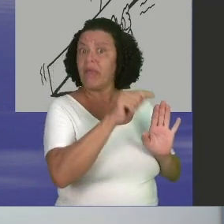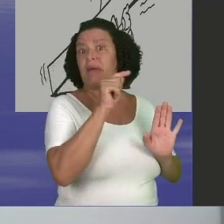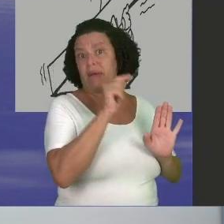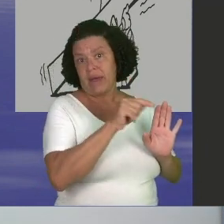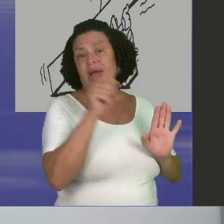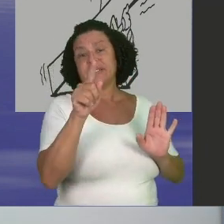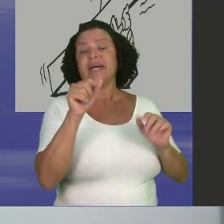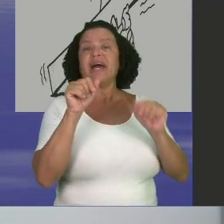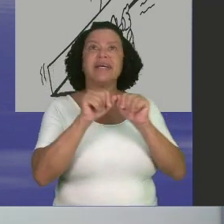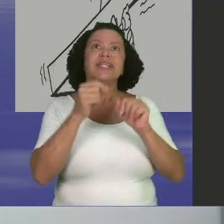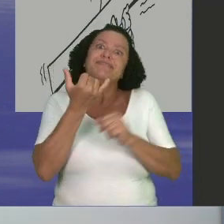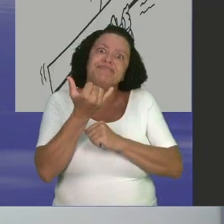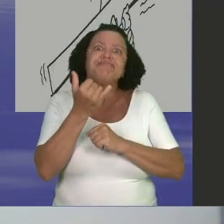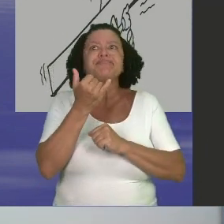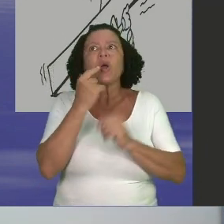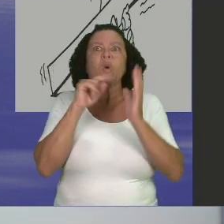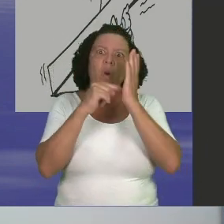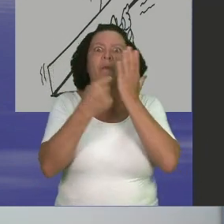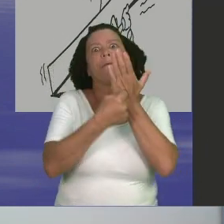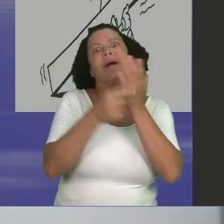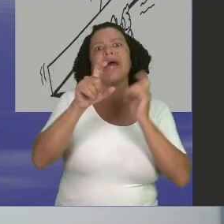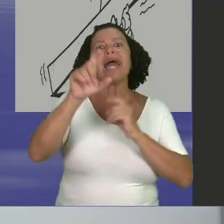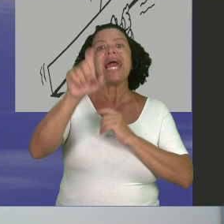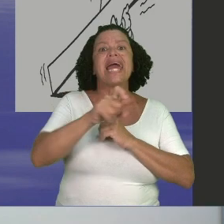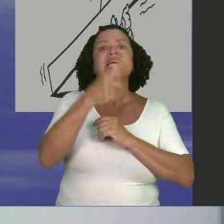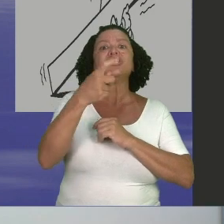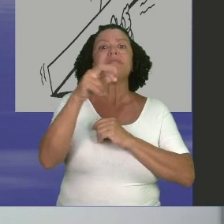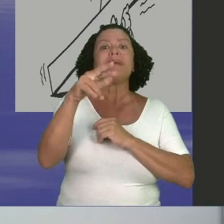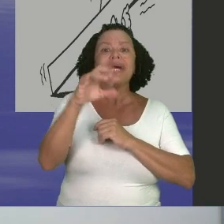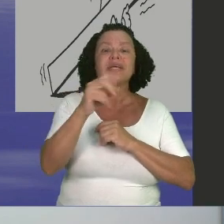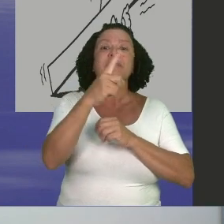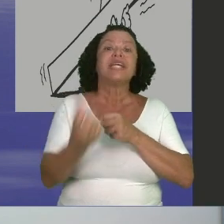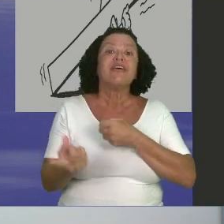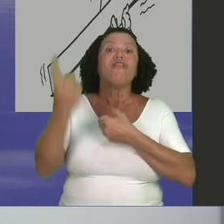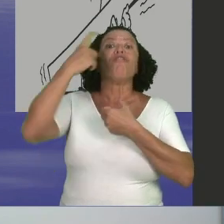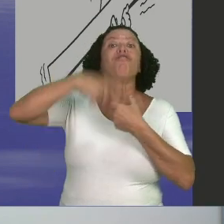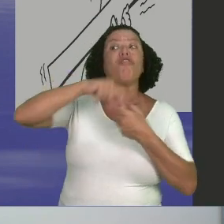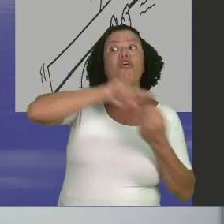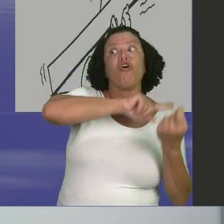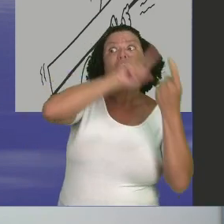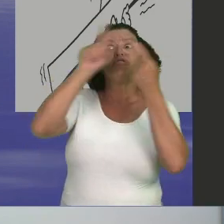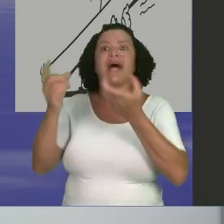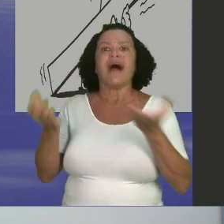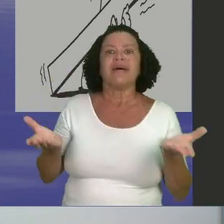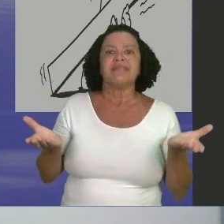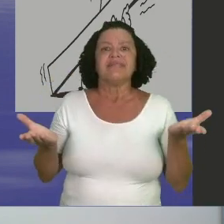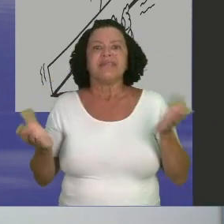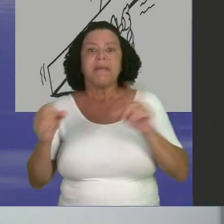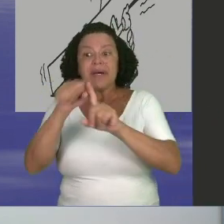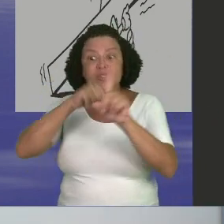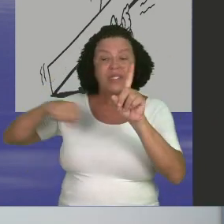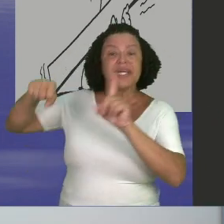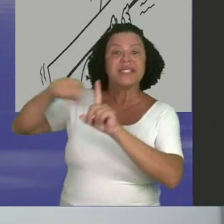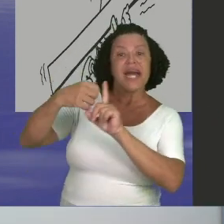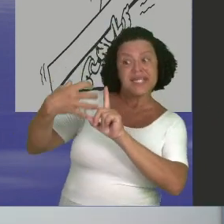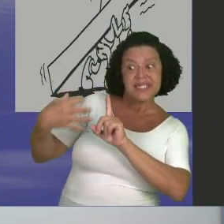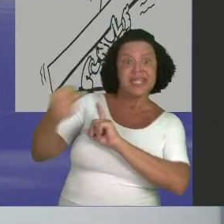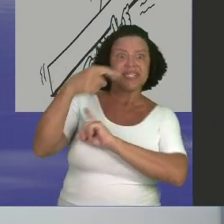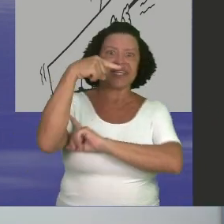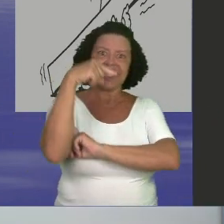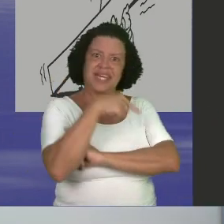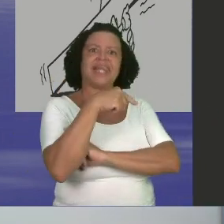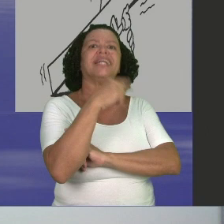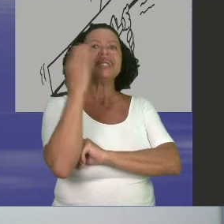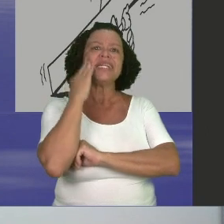que chamamos de expiação, para voltarmos ao equilíbrio, para a sociedade voltar a